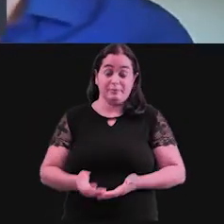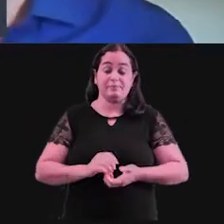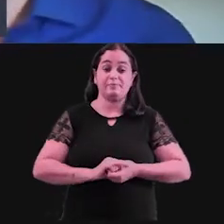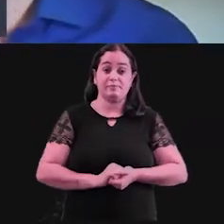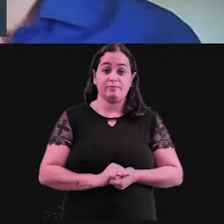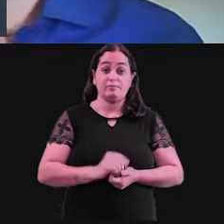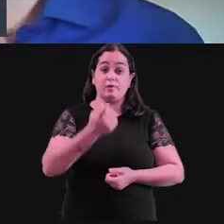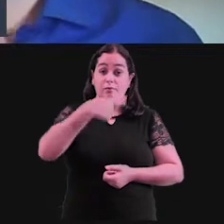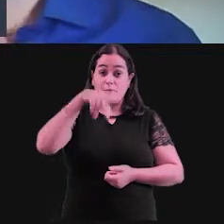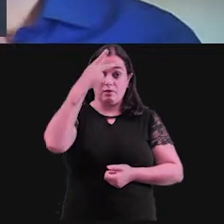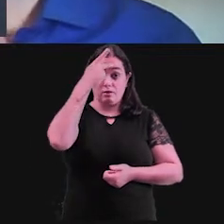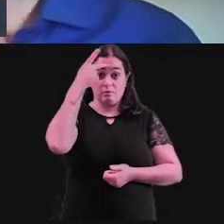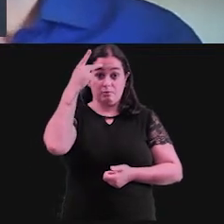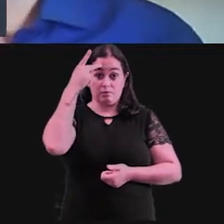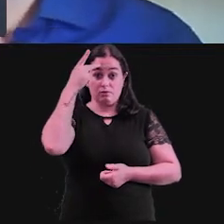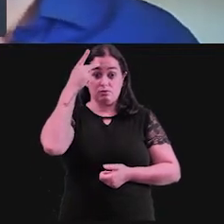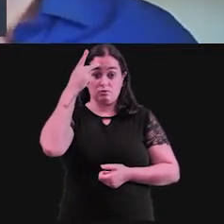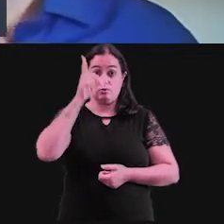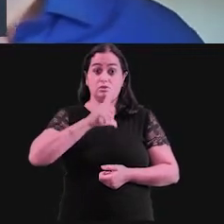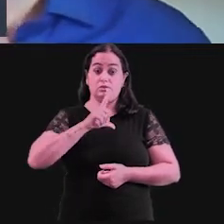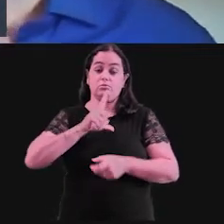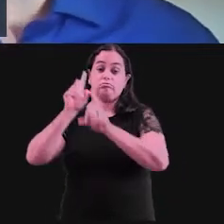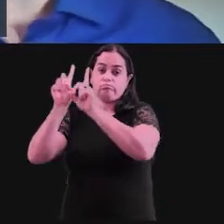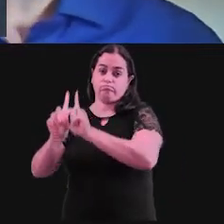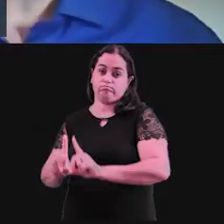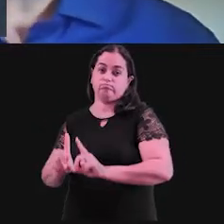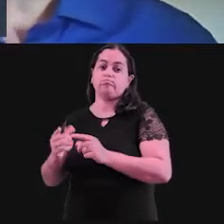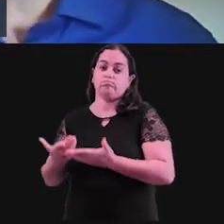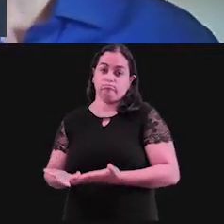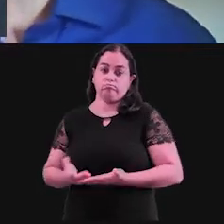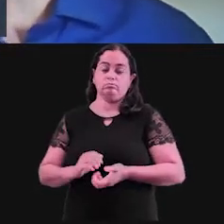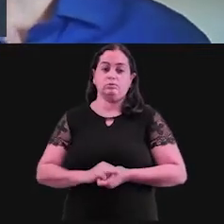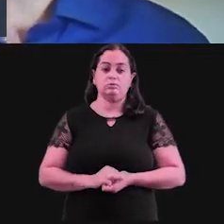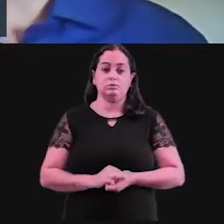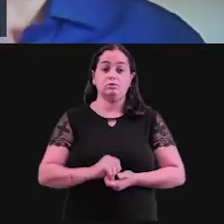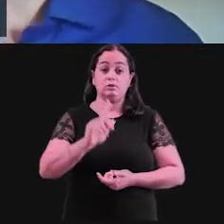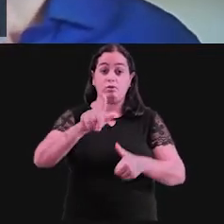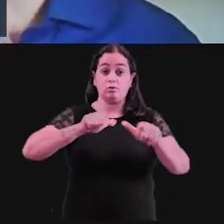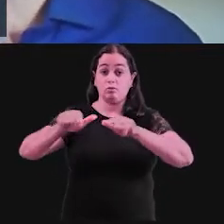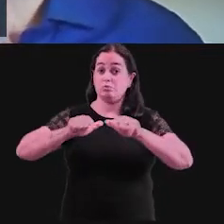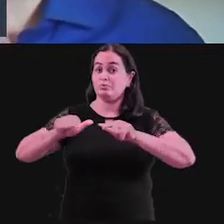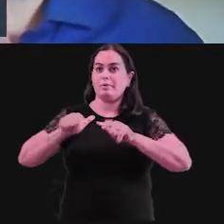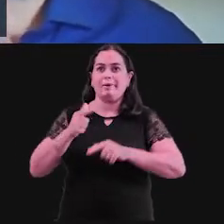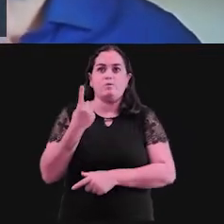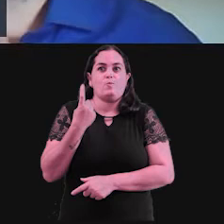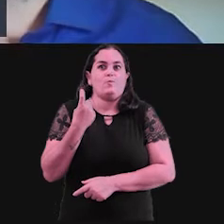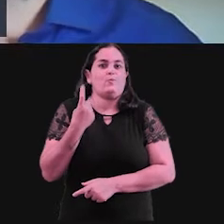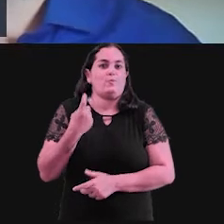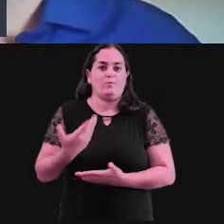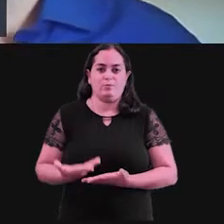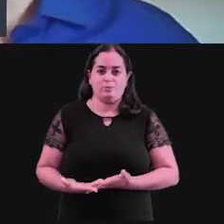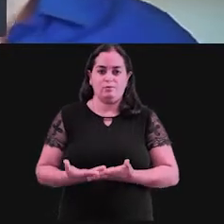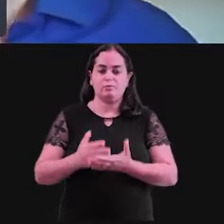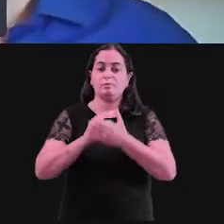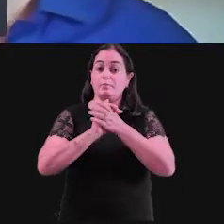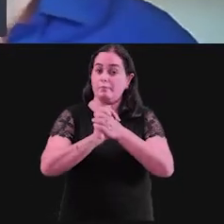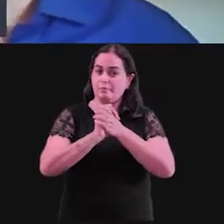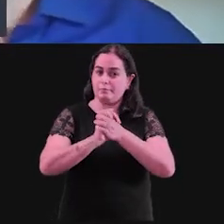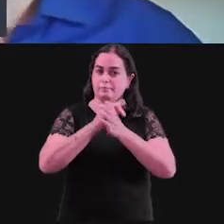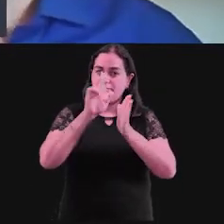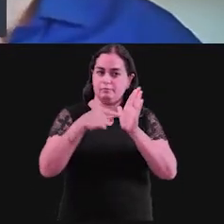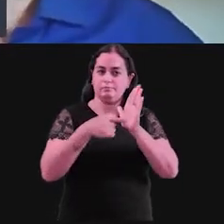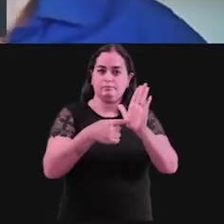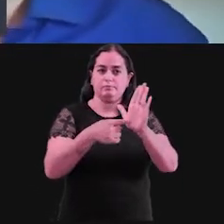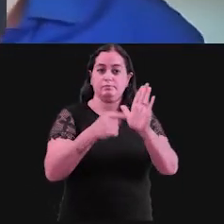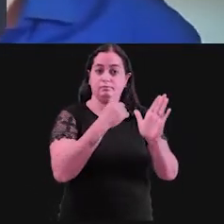científico-culturais para pessoas com deficiências. Então, um trabalho singular.